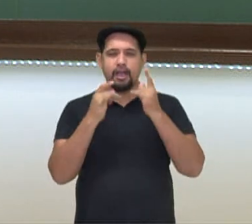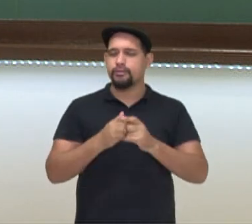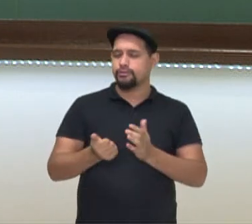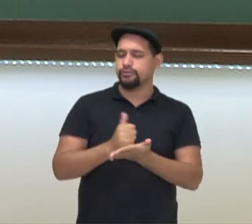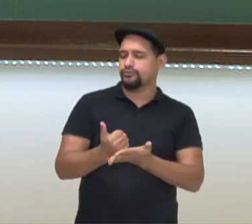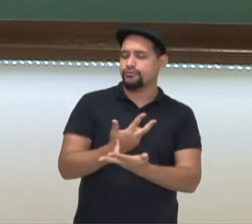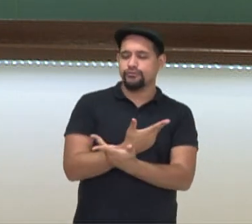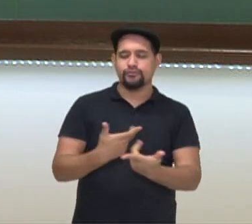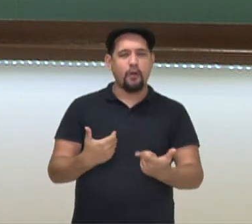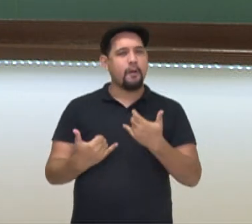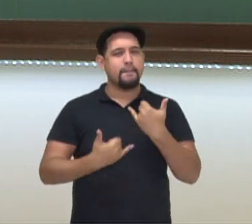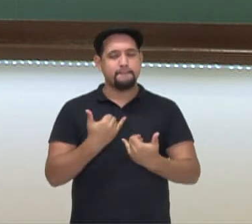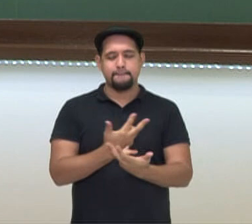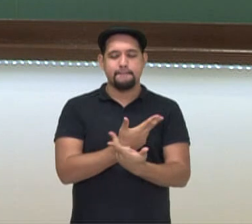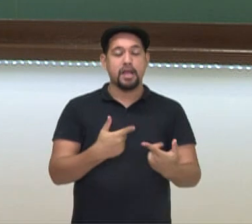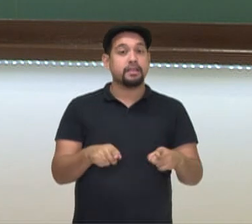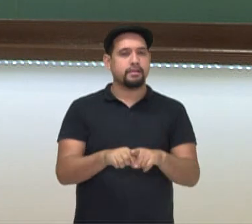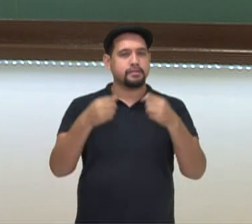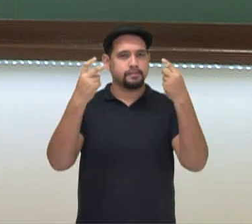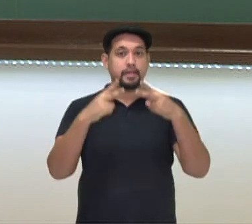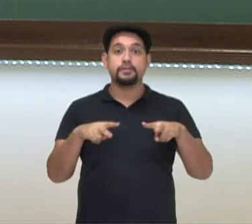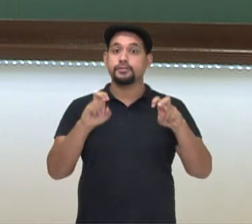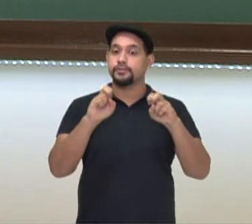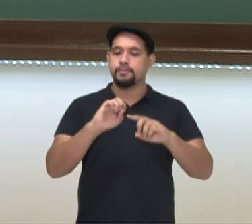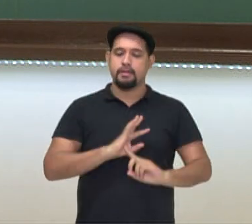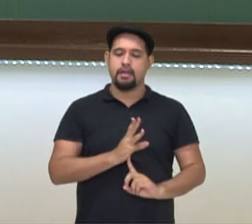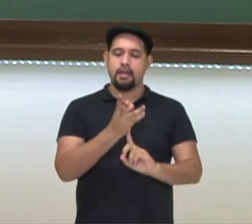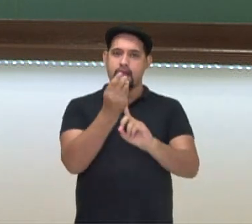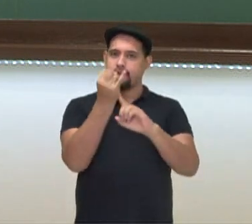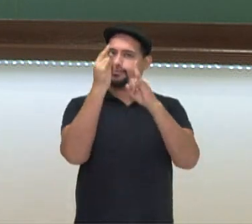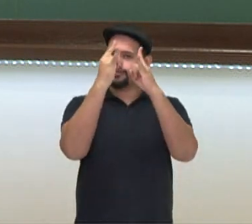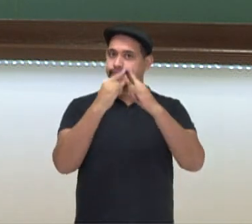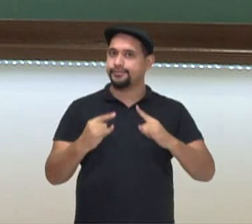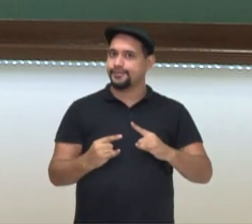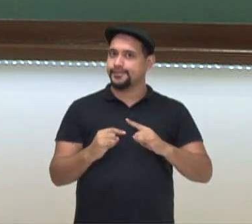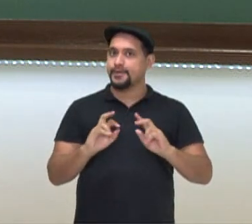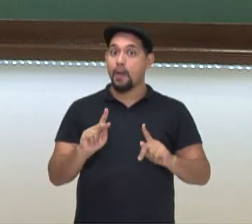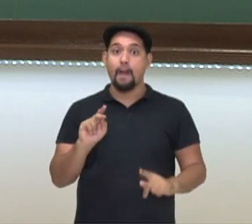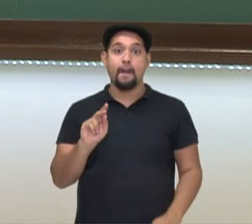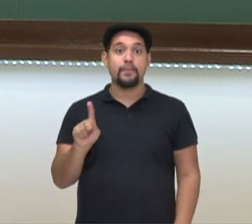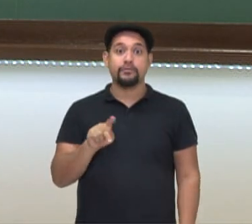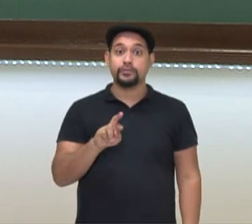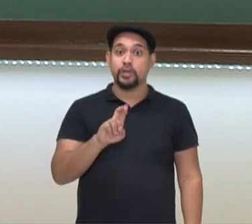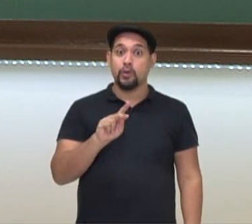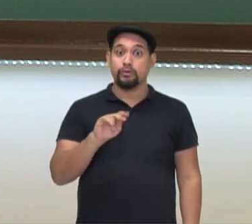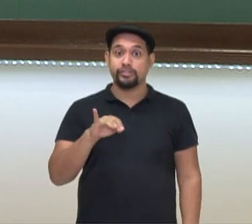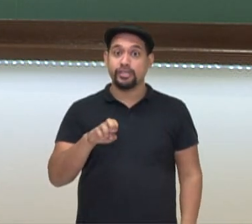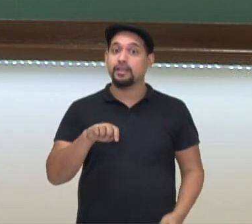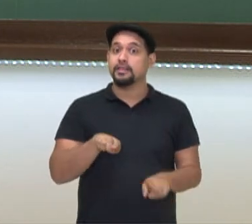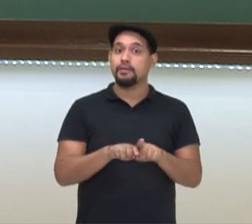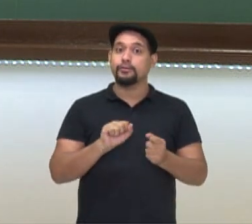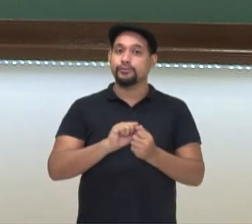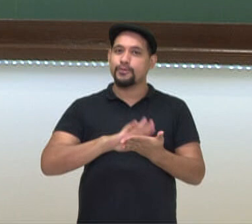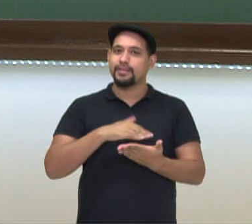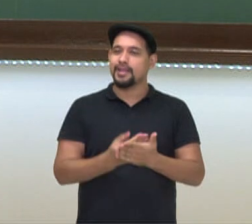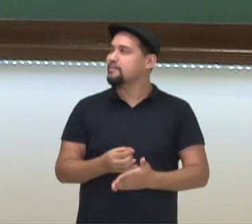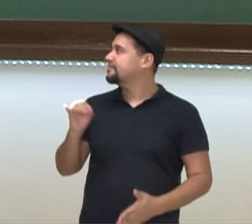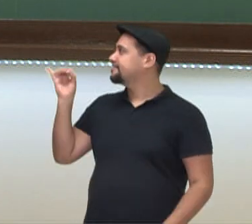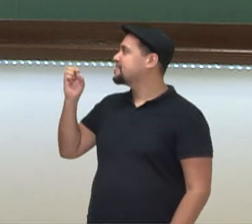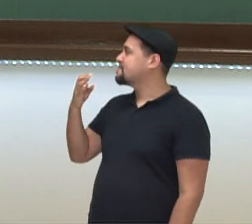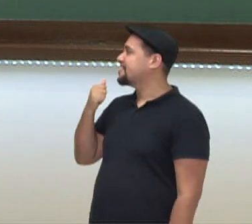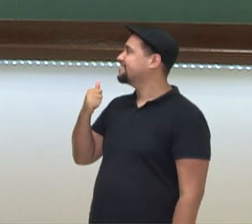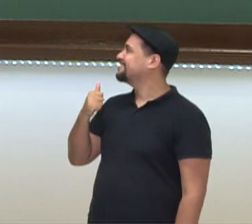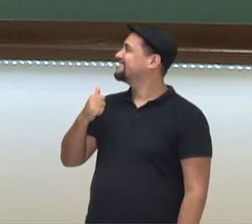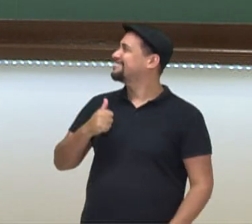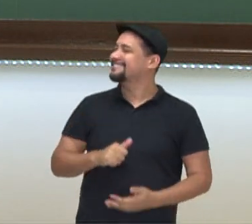jogos e improvisações e também vamos falar da arte do circo. Prof. Rutineia aqui com vocês e o nosso querido intérprete Kevin aqui